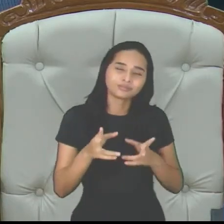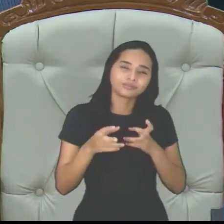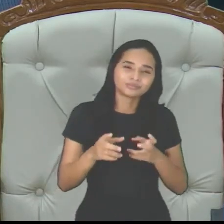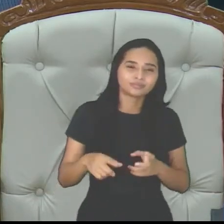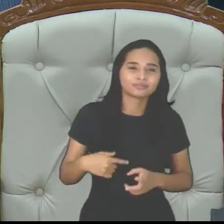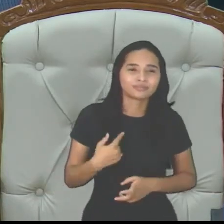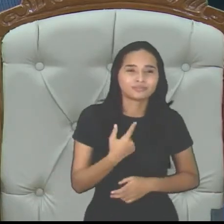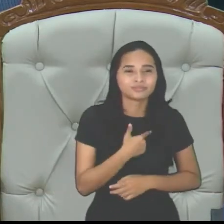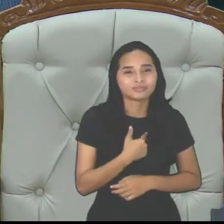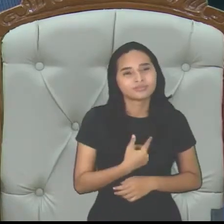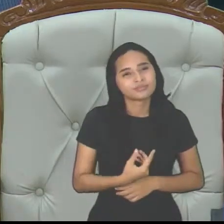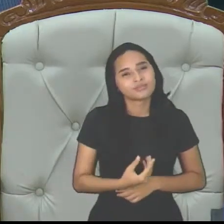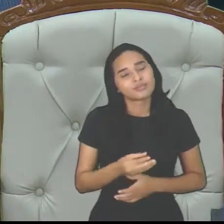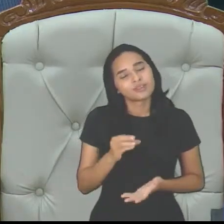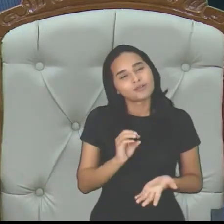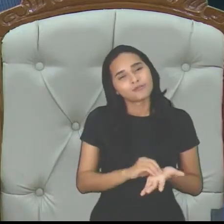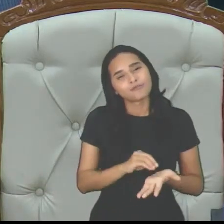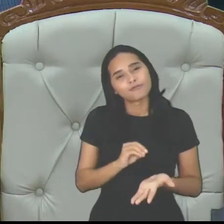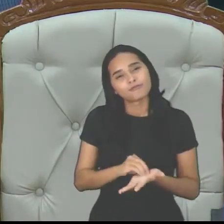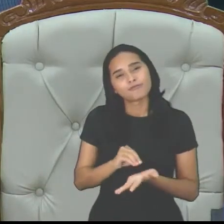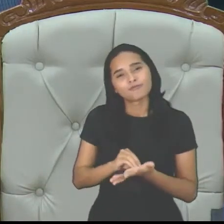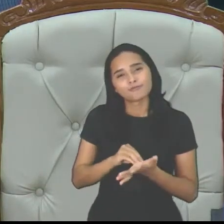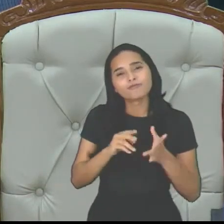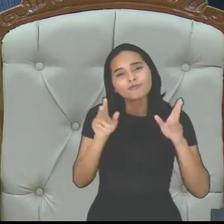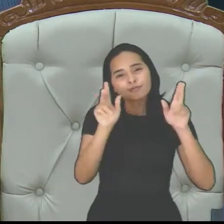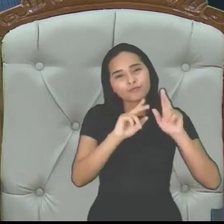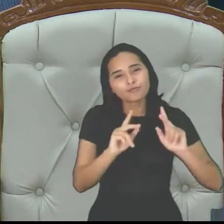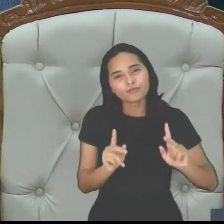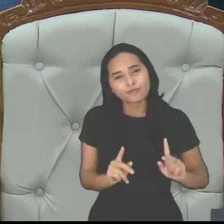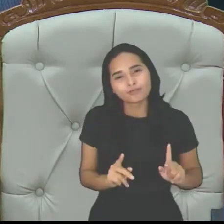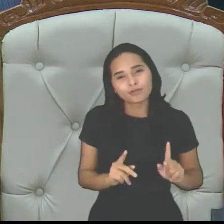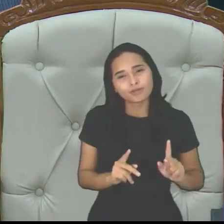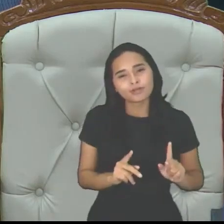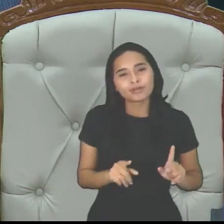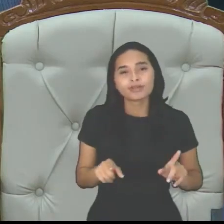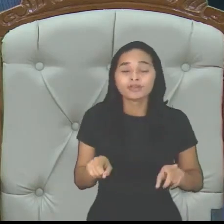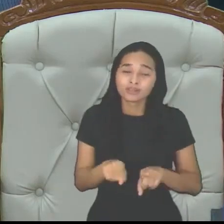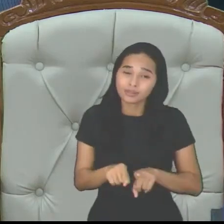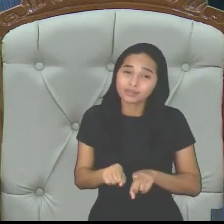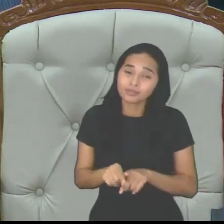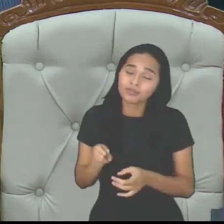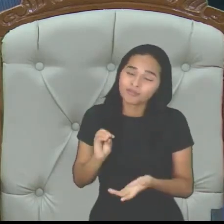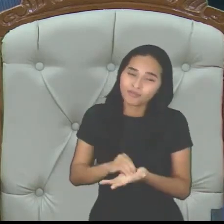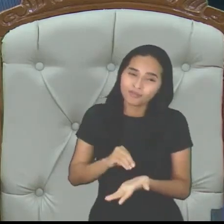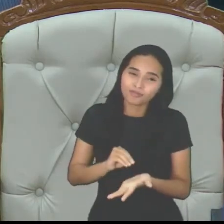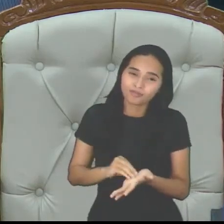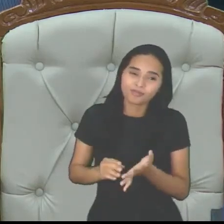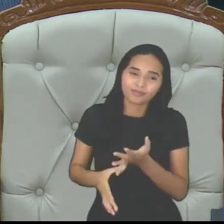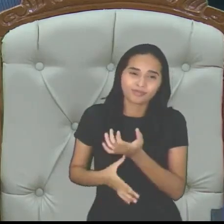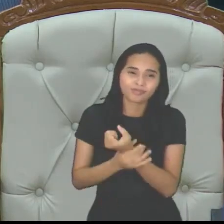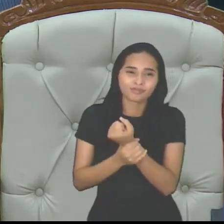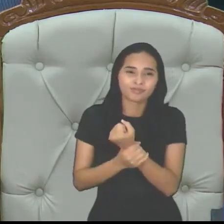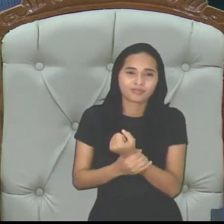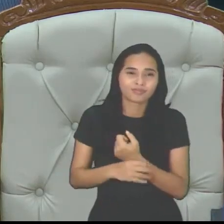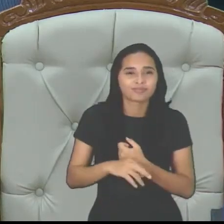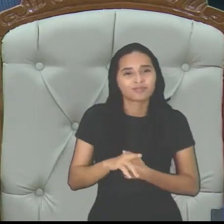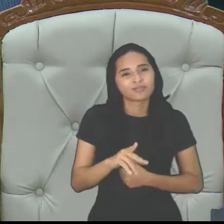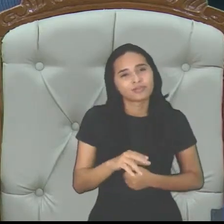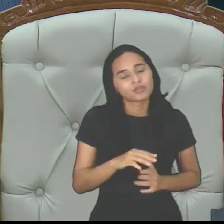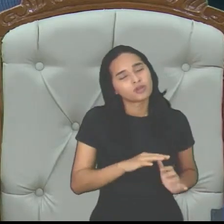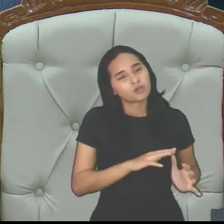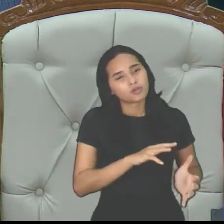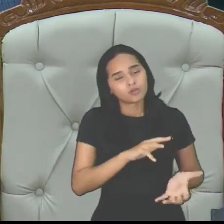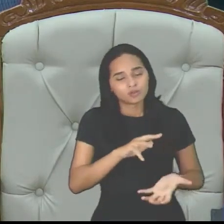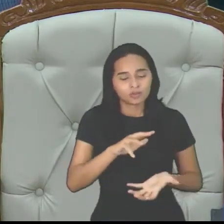nós estamos em falta de paz e de segurança, irmãos. O mundo